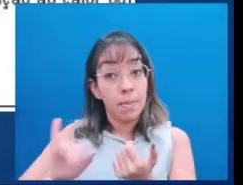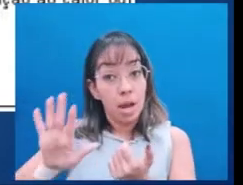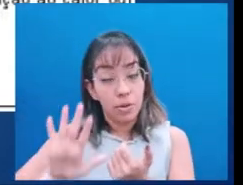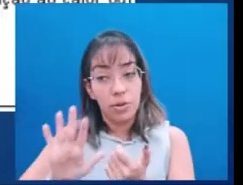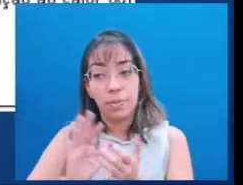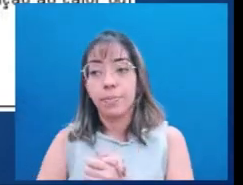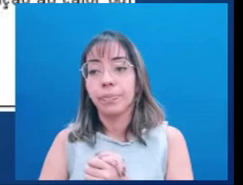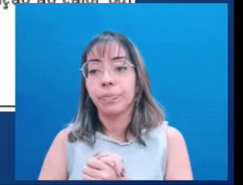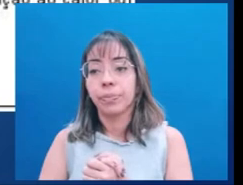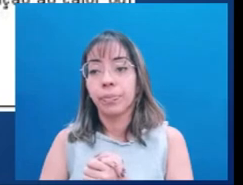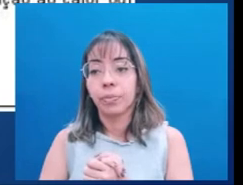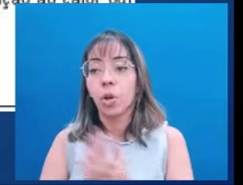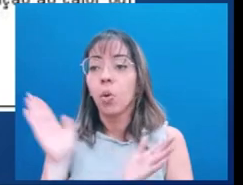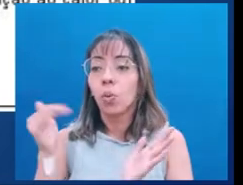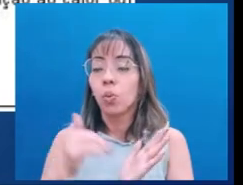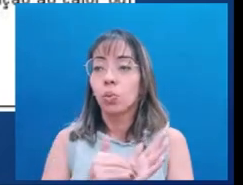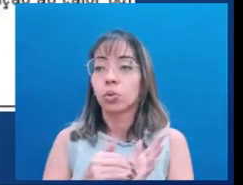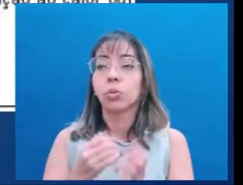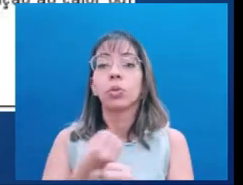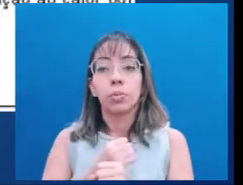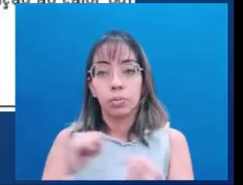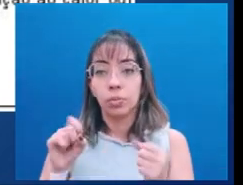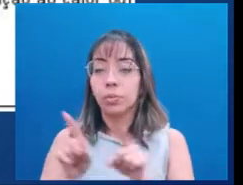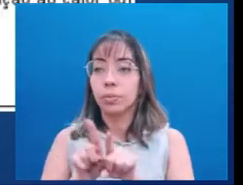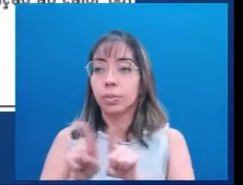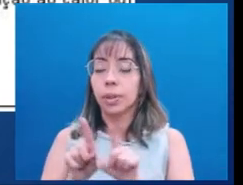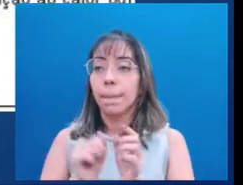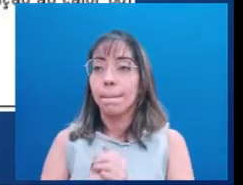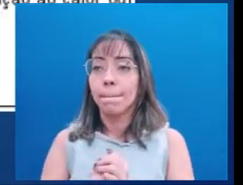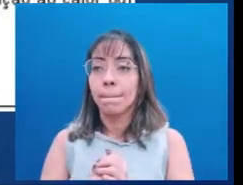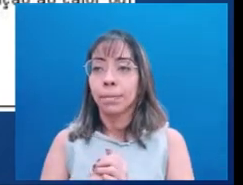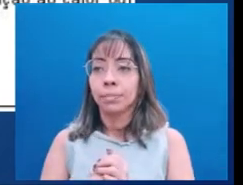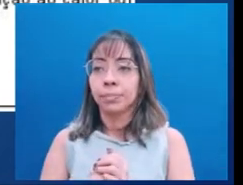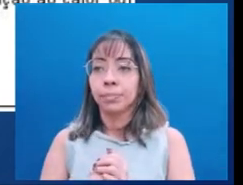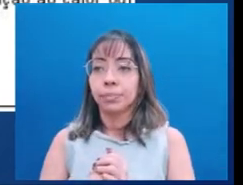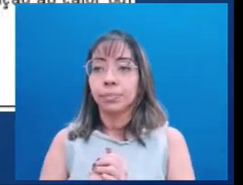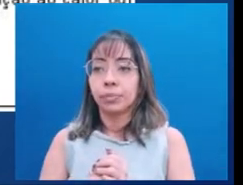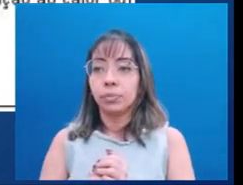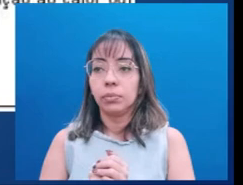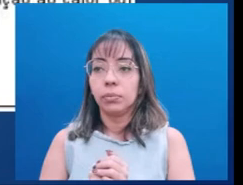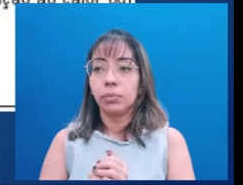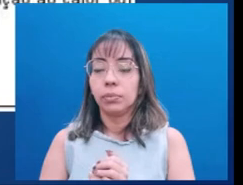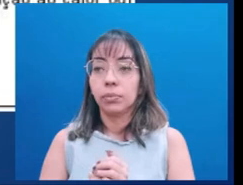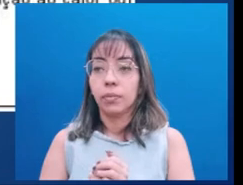comburente, né, não teve tanta diferença assim, tá? Aqui é o explosivo.